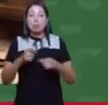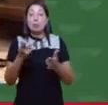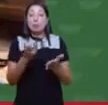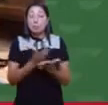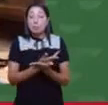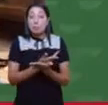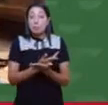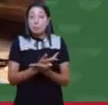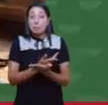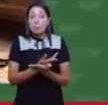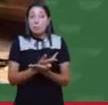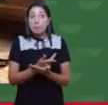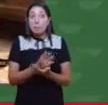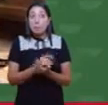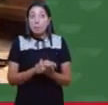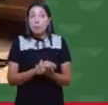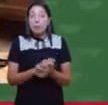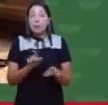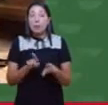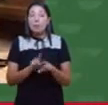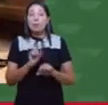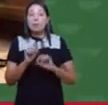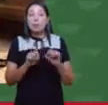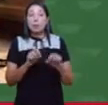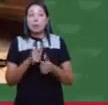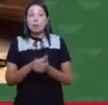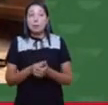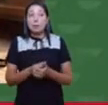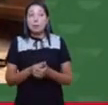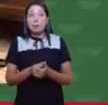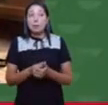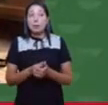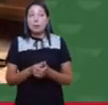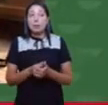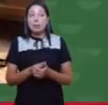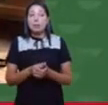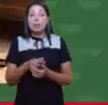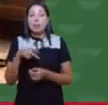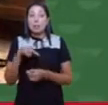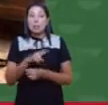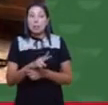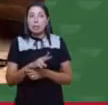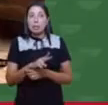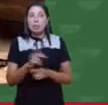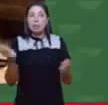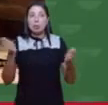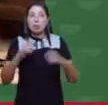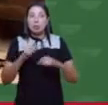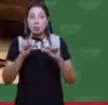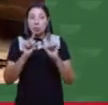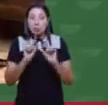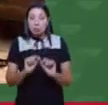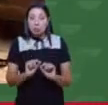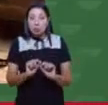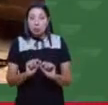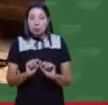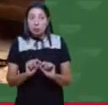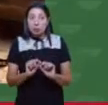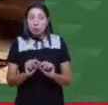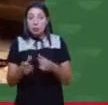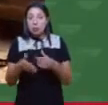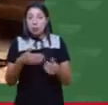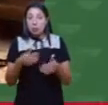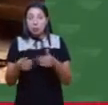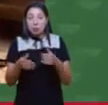fraude, a margem ela é sempre possível de diminuir a margem de